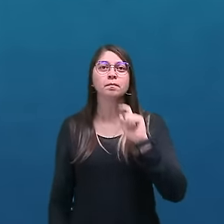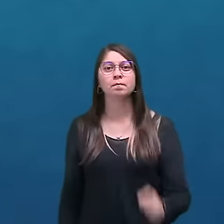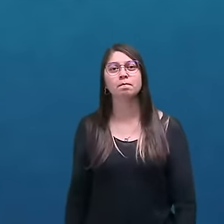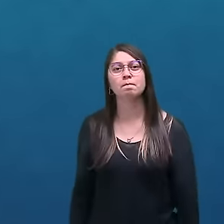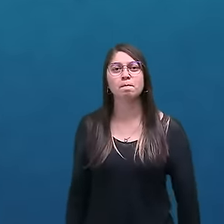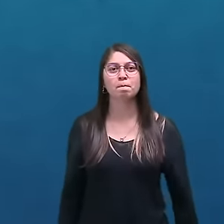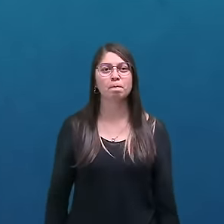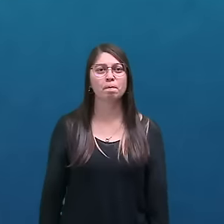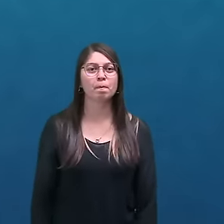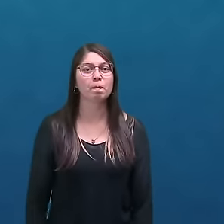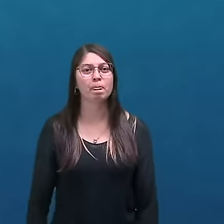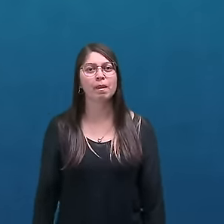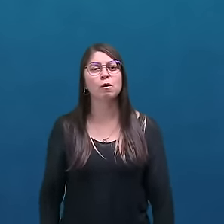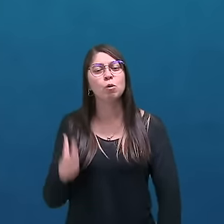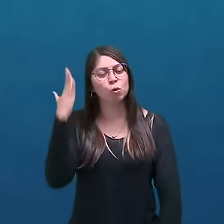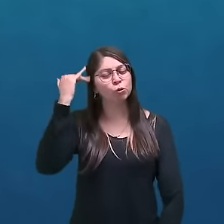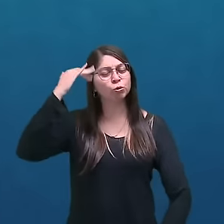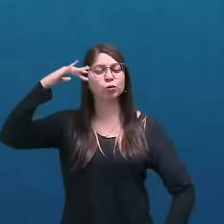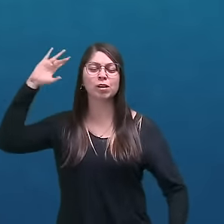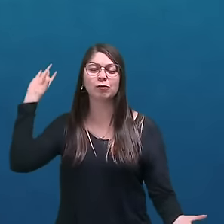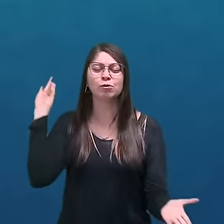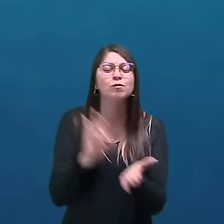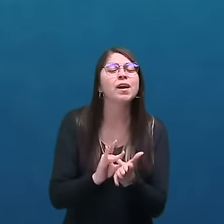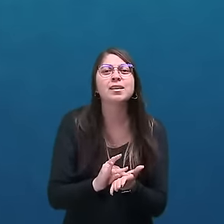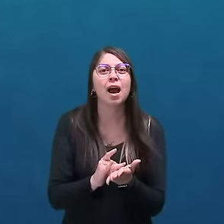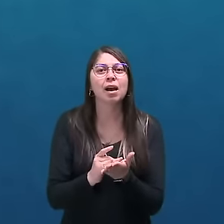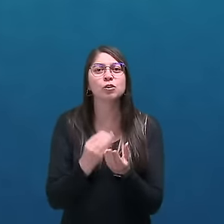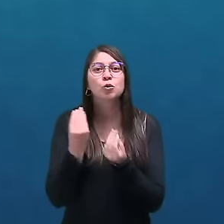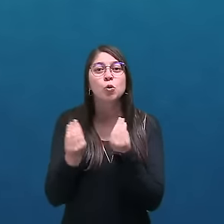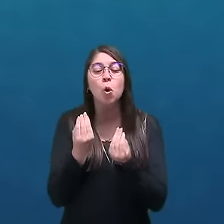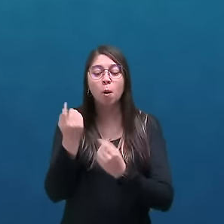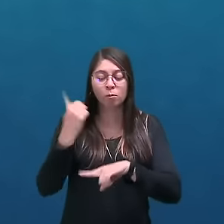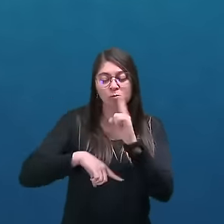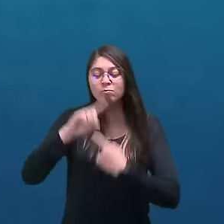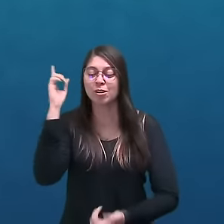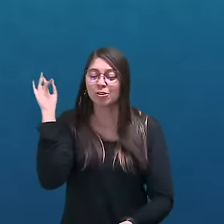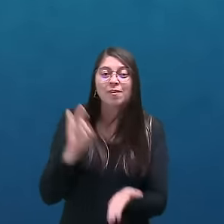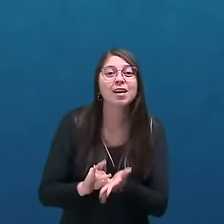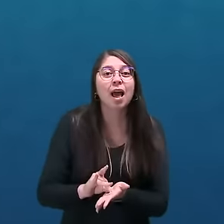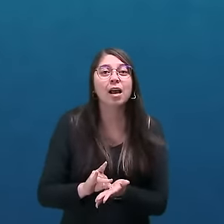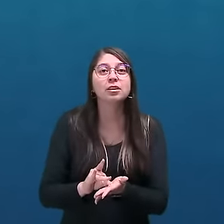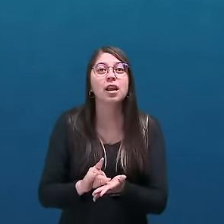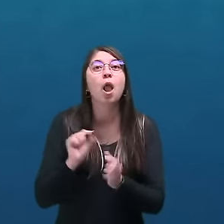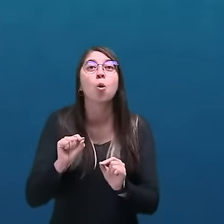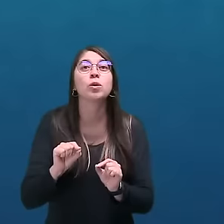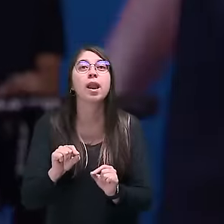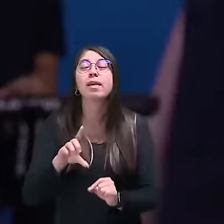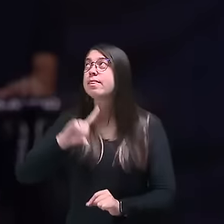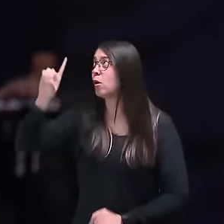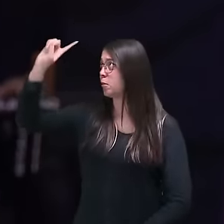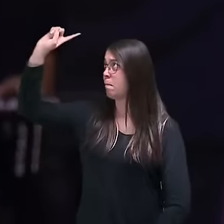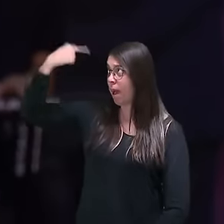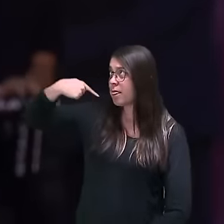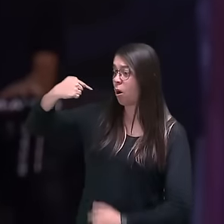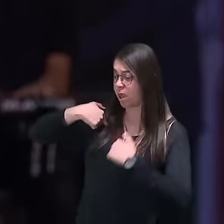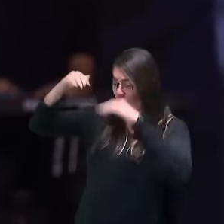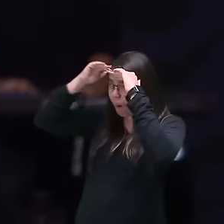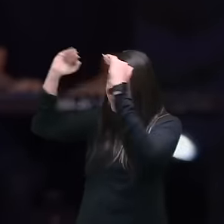Un verdadero suceso está en vos conseguir hacer o que Dios te mandó hacer.